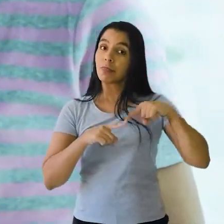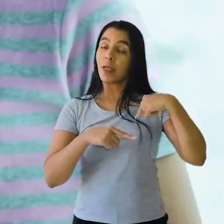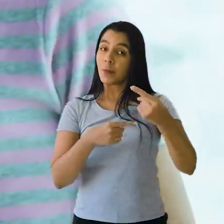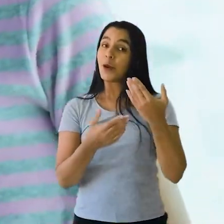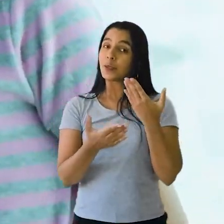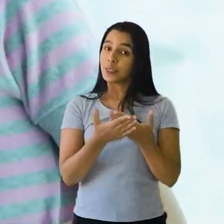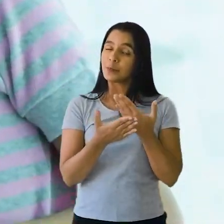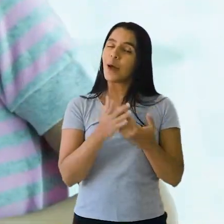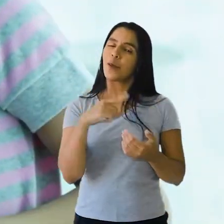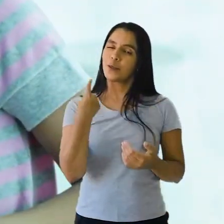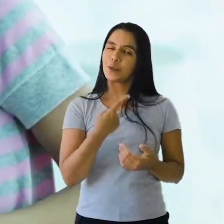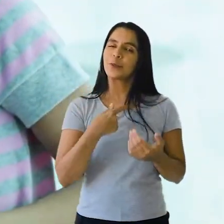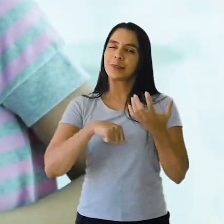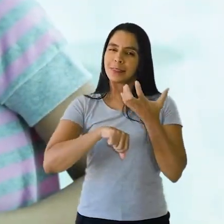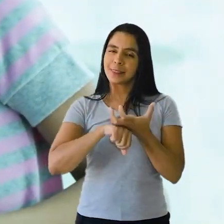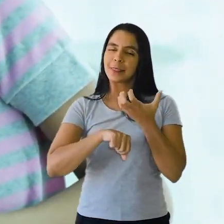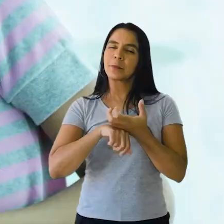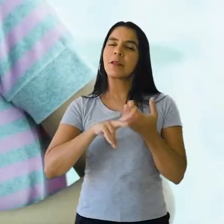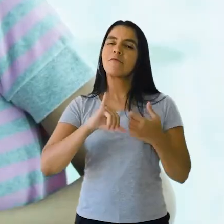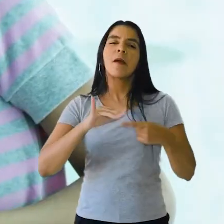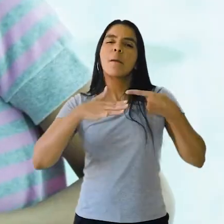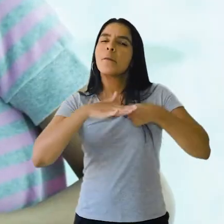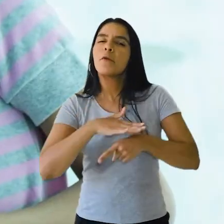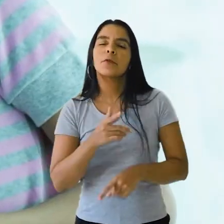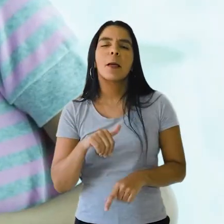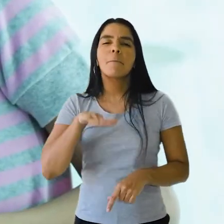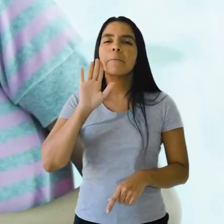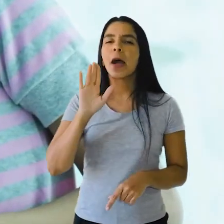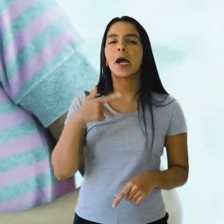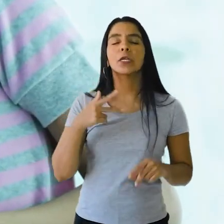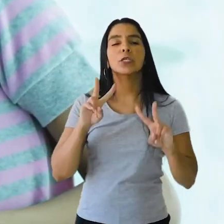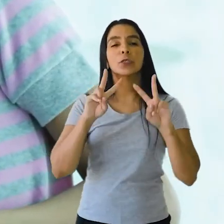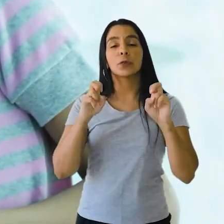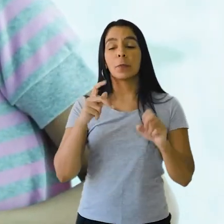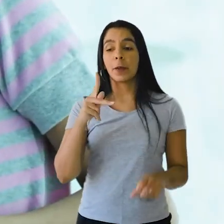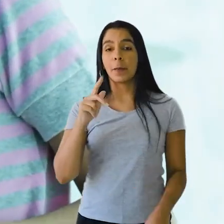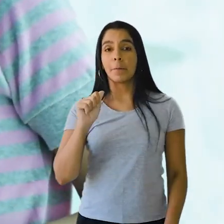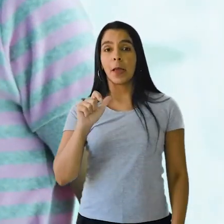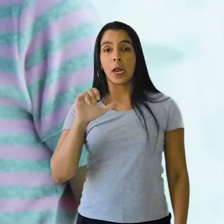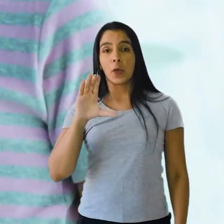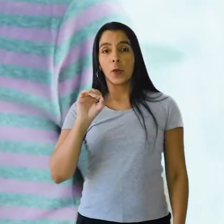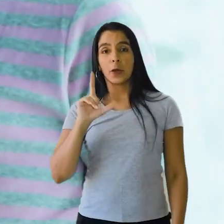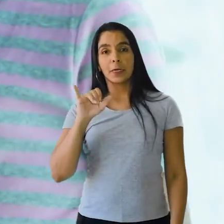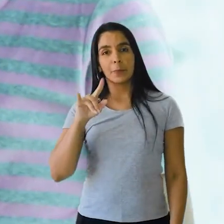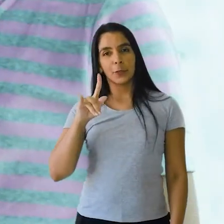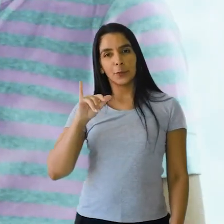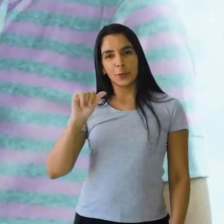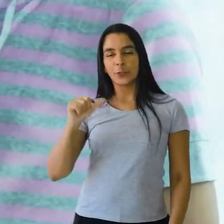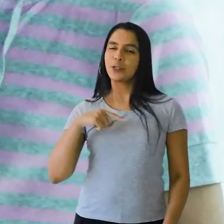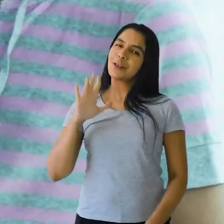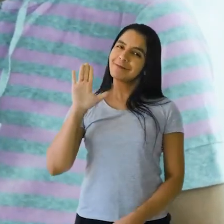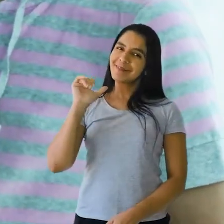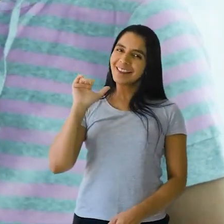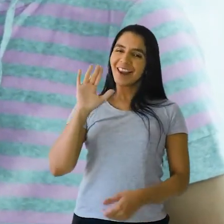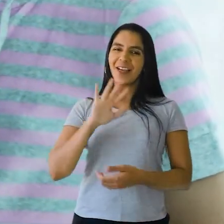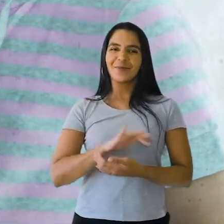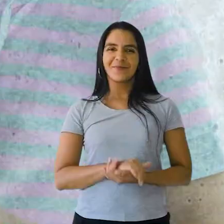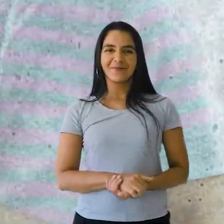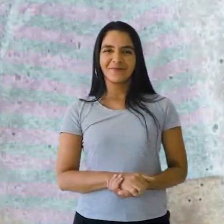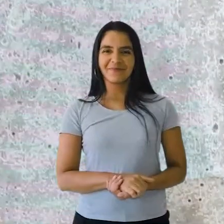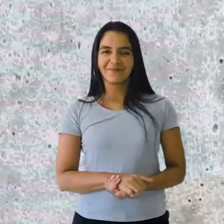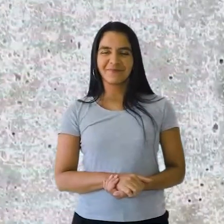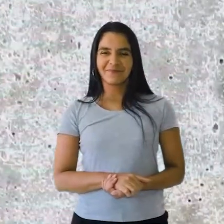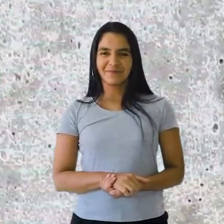séculos. Na próxima aula da nossa disciplina, vamos aprofundar um pouco mais na paleoclimatologia. Até lá!